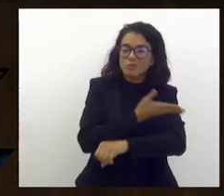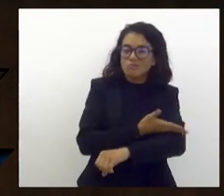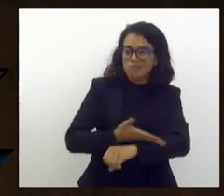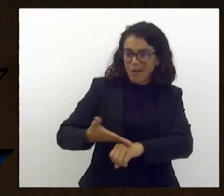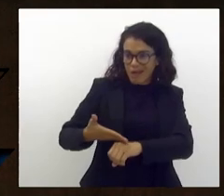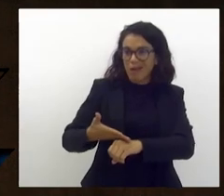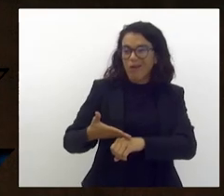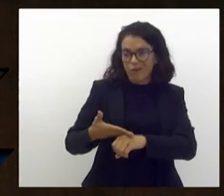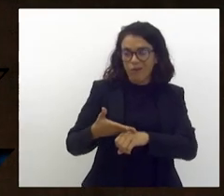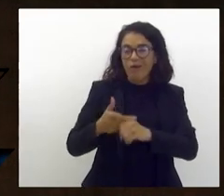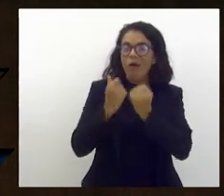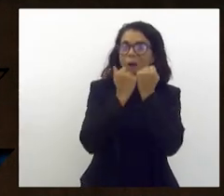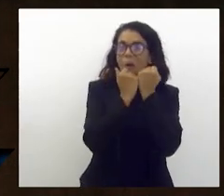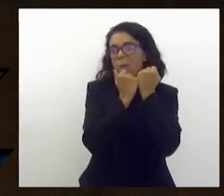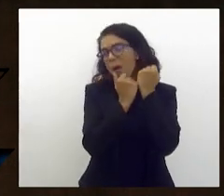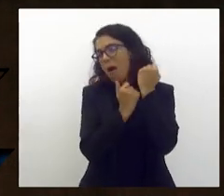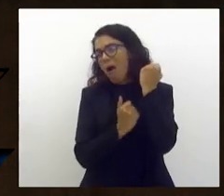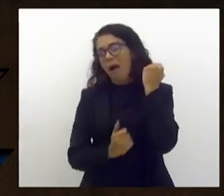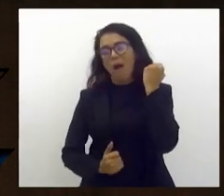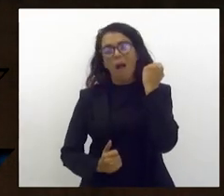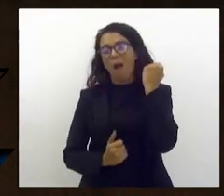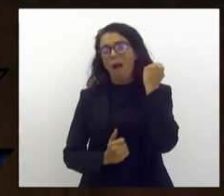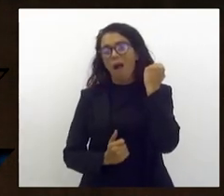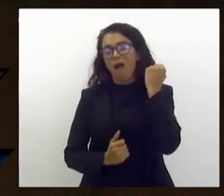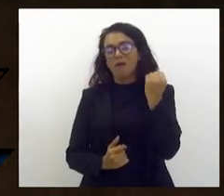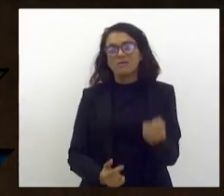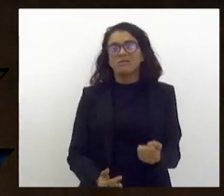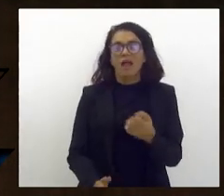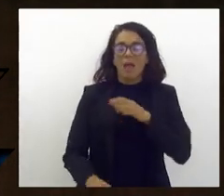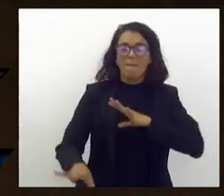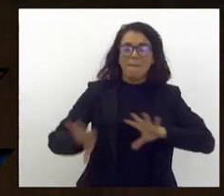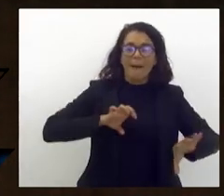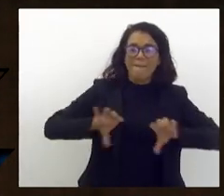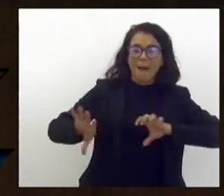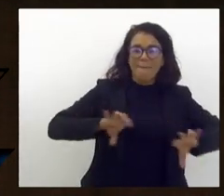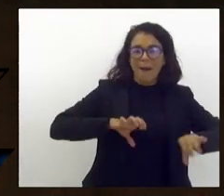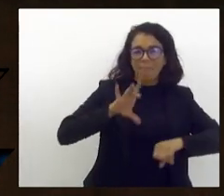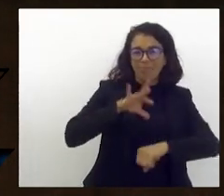as imunidades e abre a porta para vários tipos